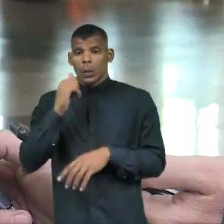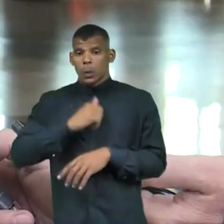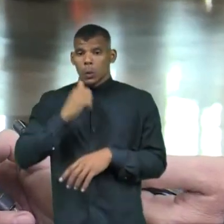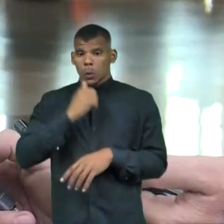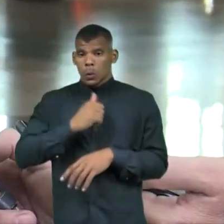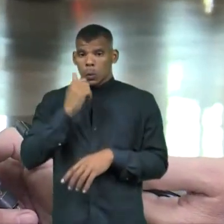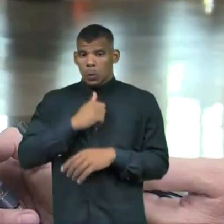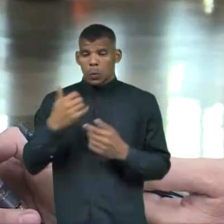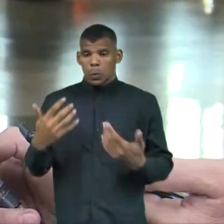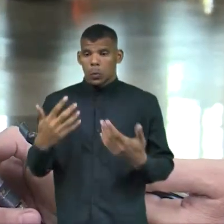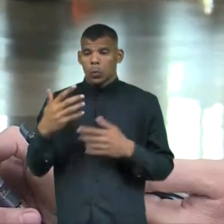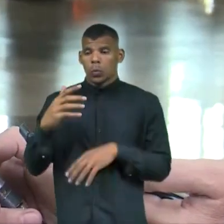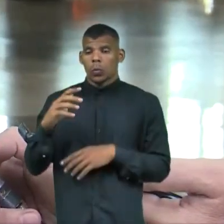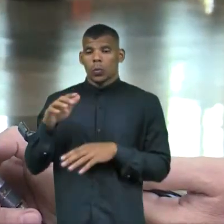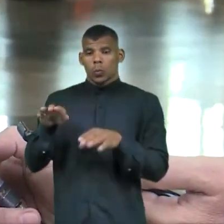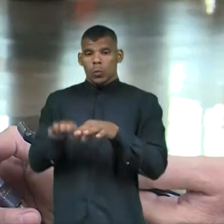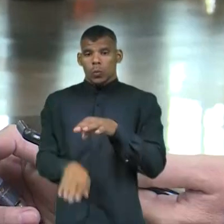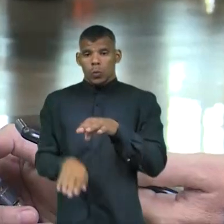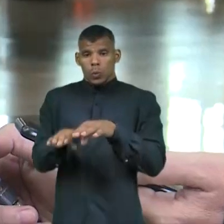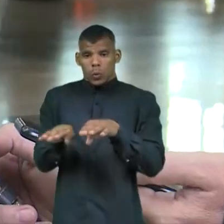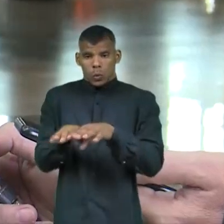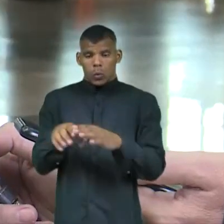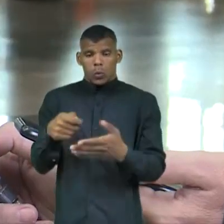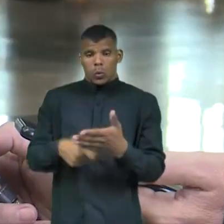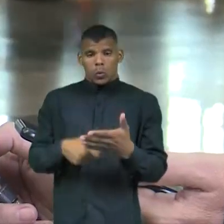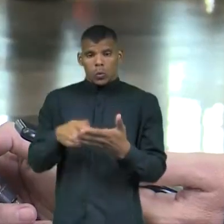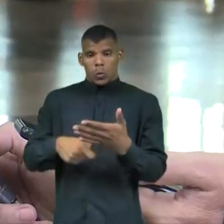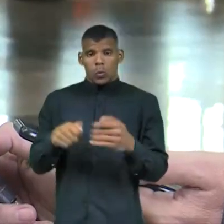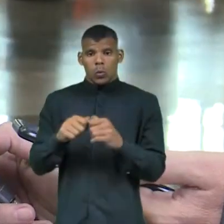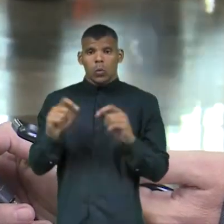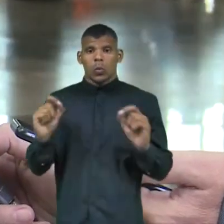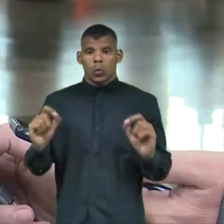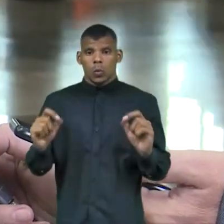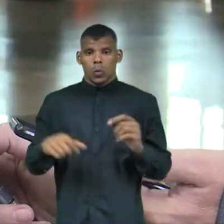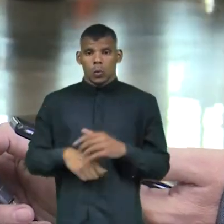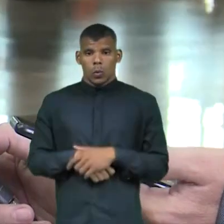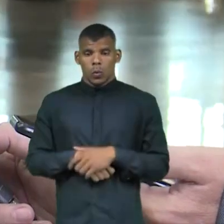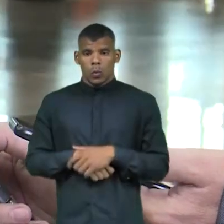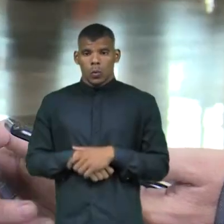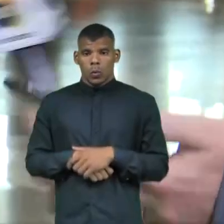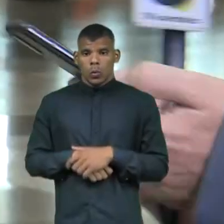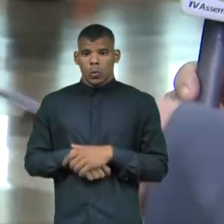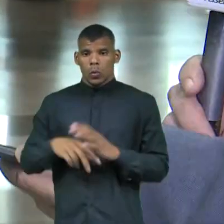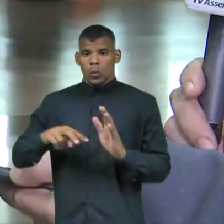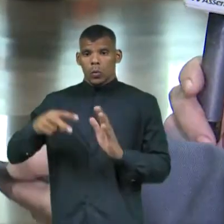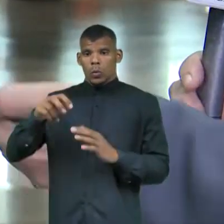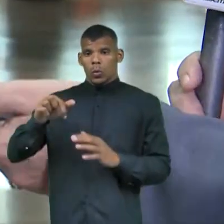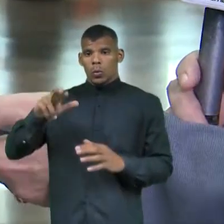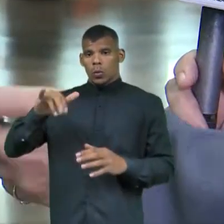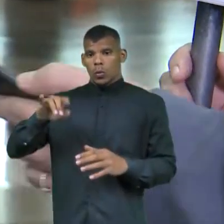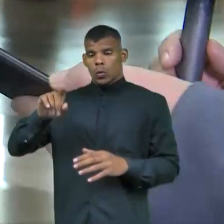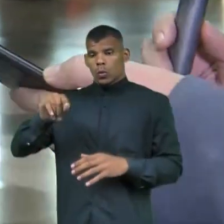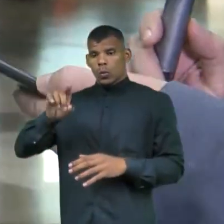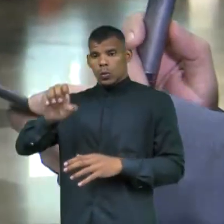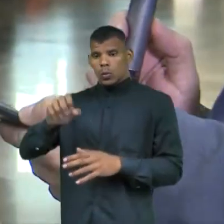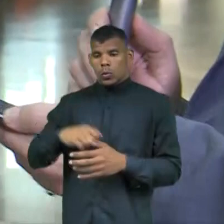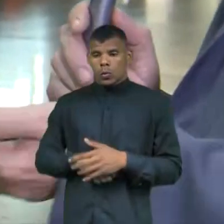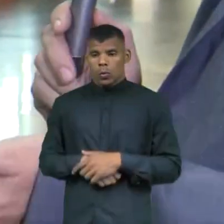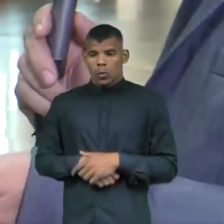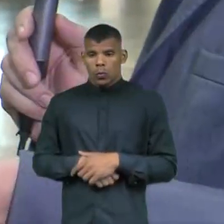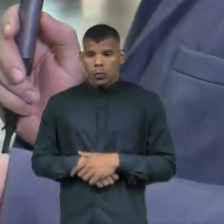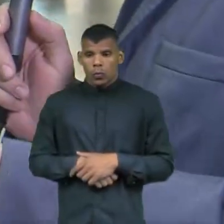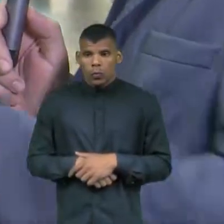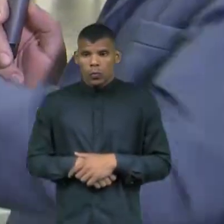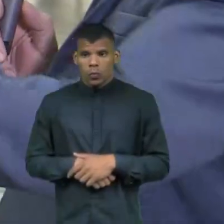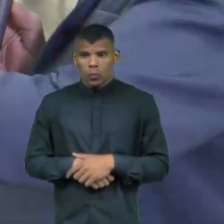são as desigualdades e lutas que estão sendo feitas para que tenha uma maior equidade. Vai se discutir exatamente isso, a equidade de gênero